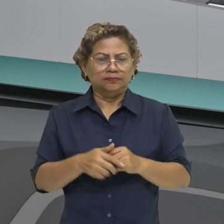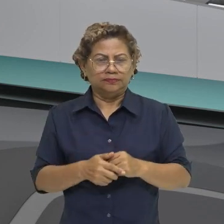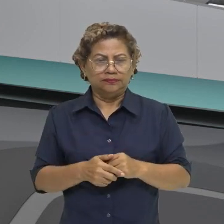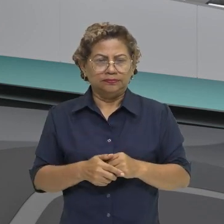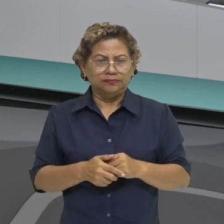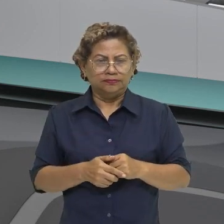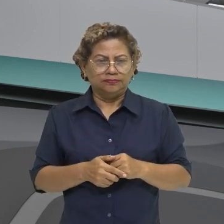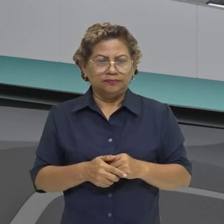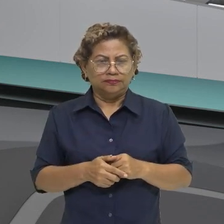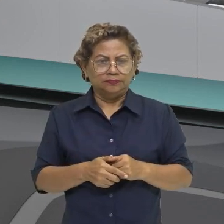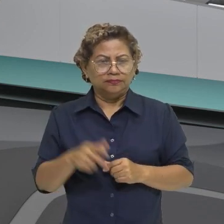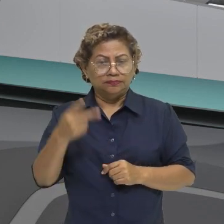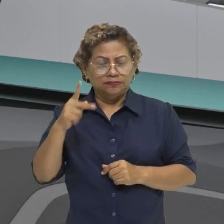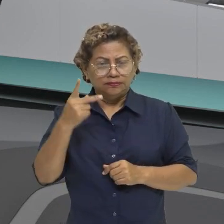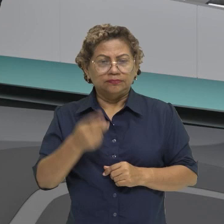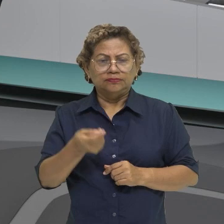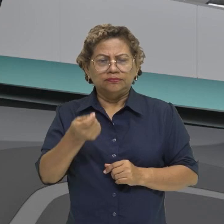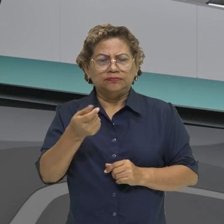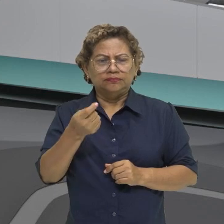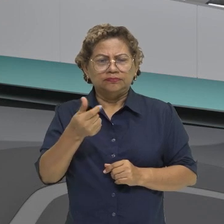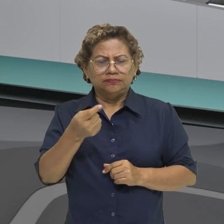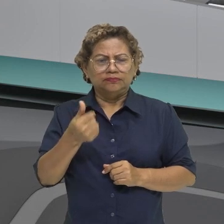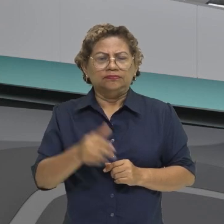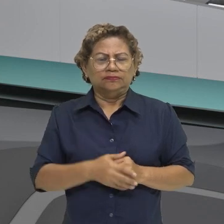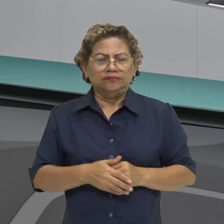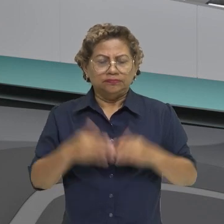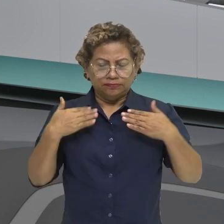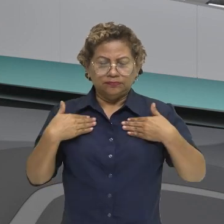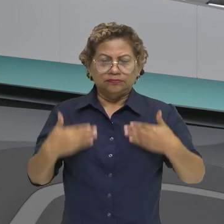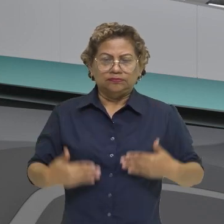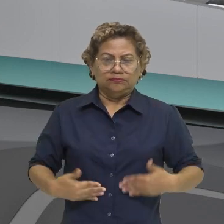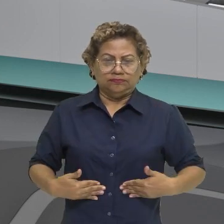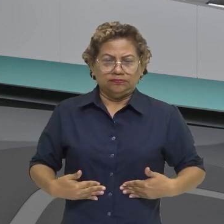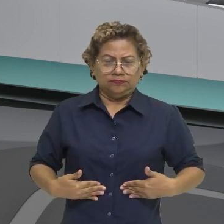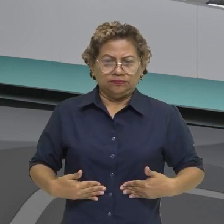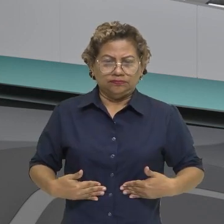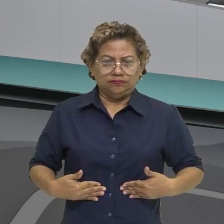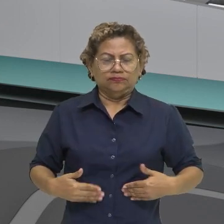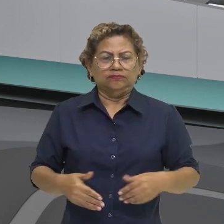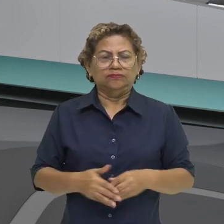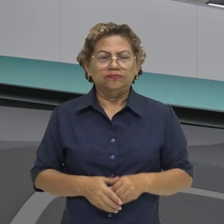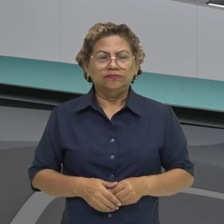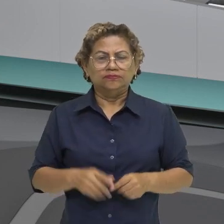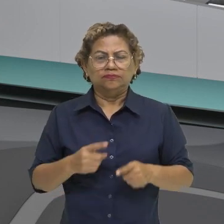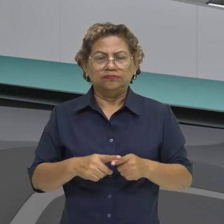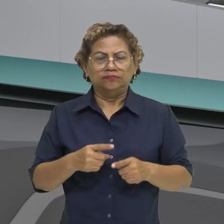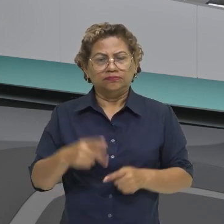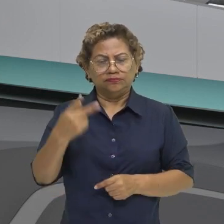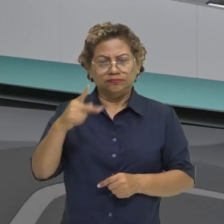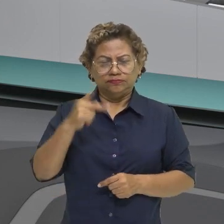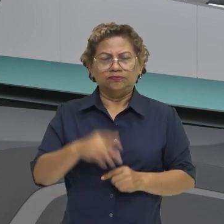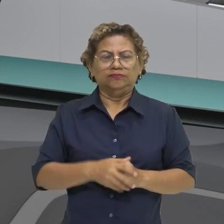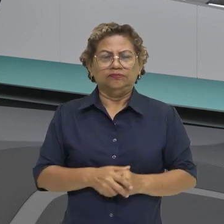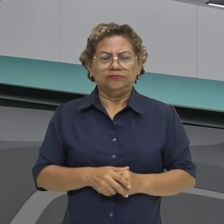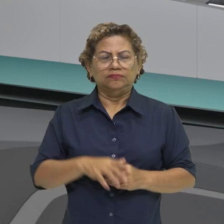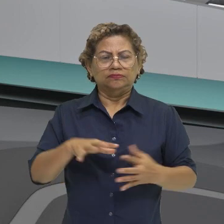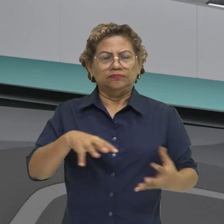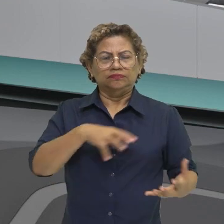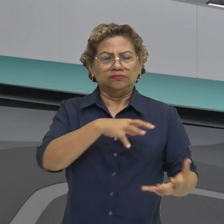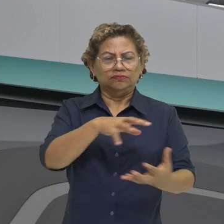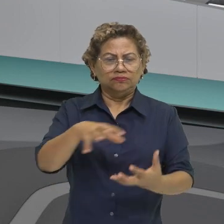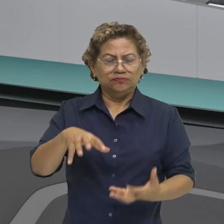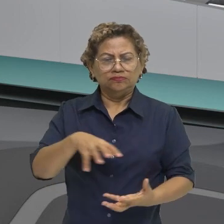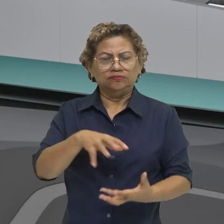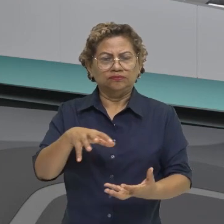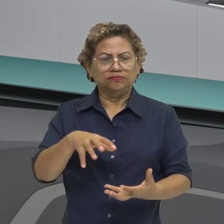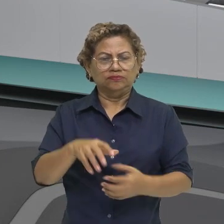cova grande para teu pouco defunto, mas estarás mais ancho quer dizer largo, que estavas no mundo. Porque no mundo ele passa fome. Vamos